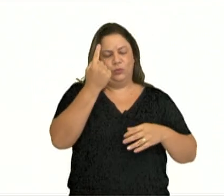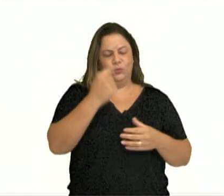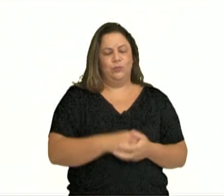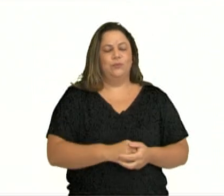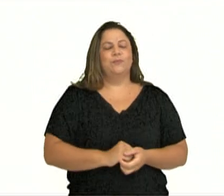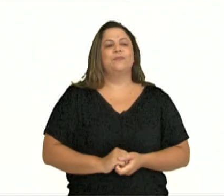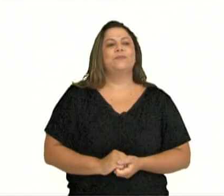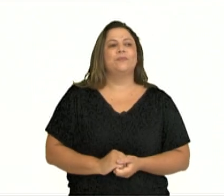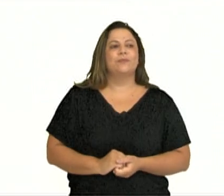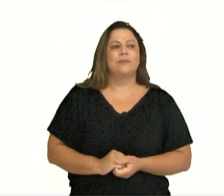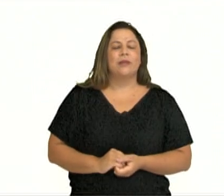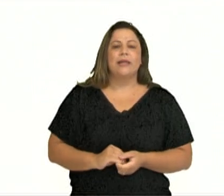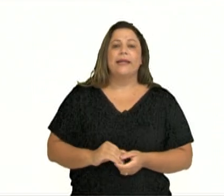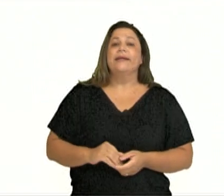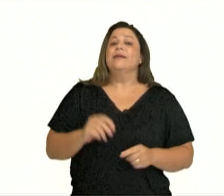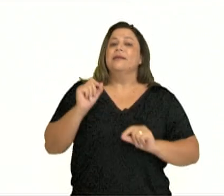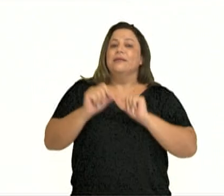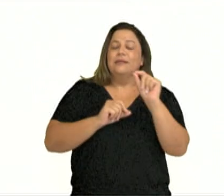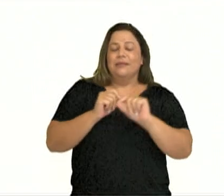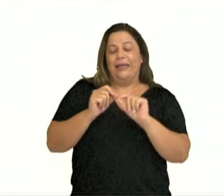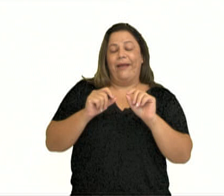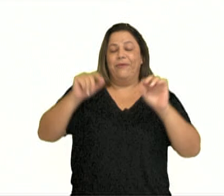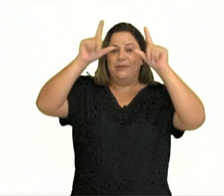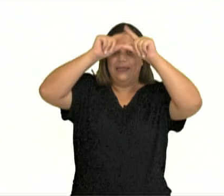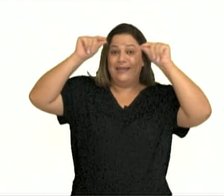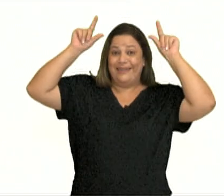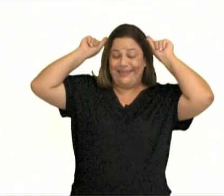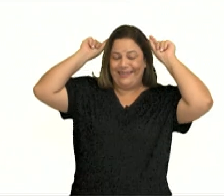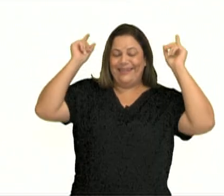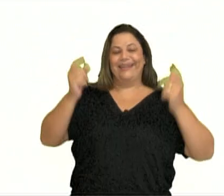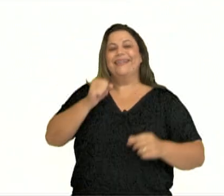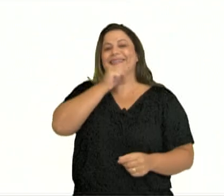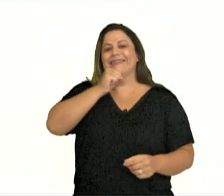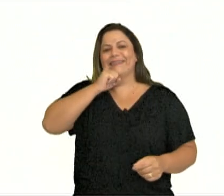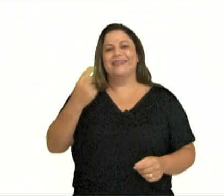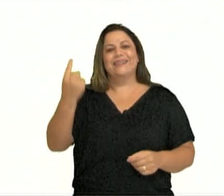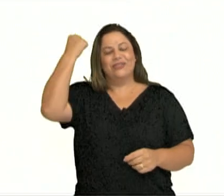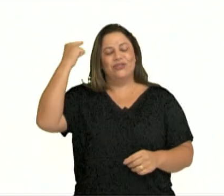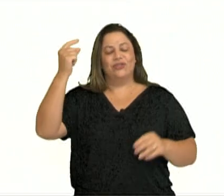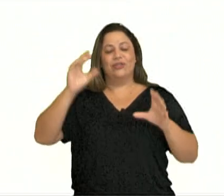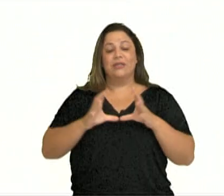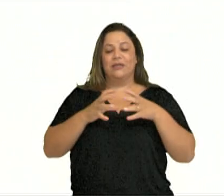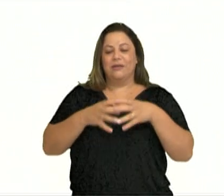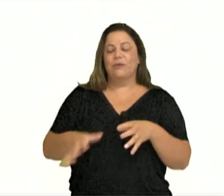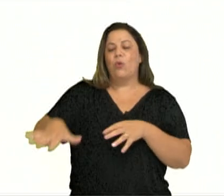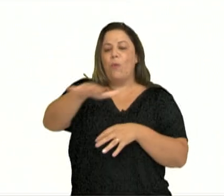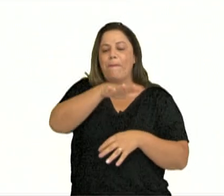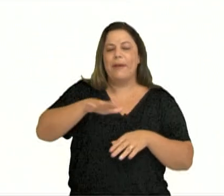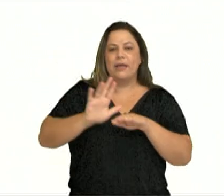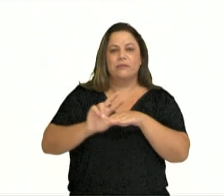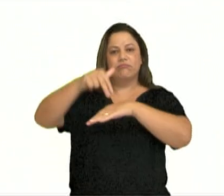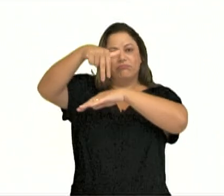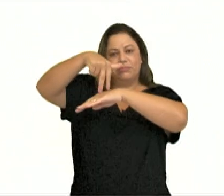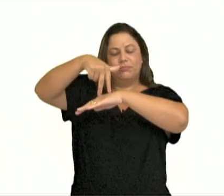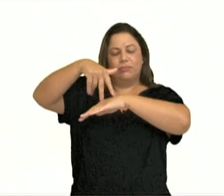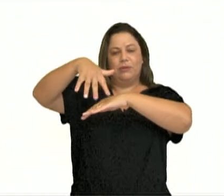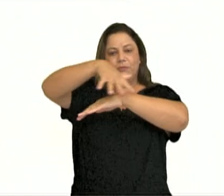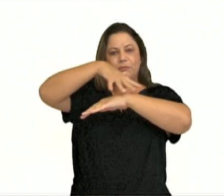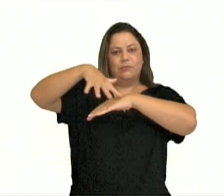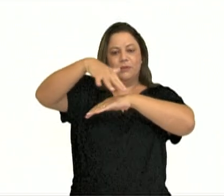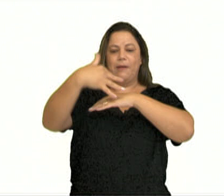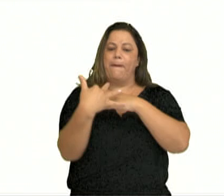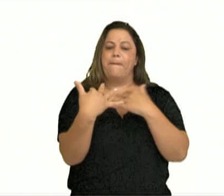música. Na Grécia Antiga, orquestra era o nome que se dava a um espaço entre a plateia e o palco, aonde